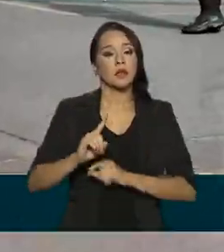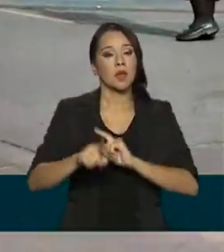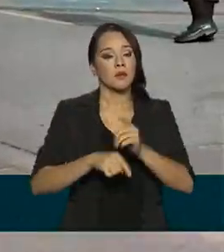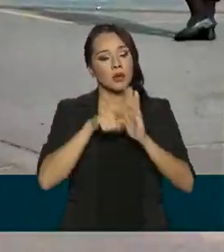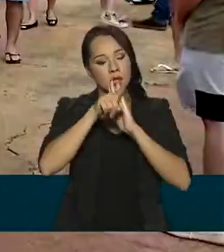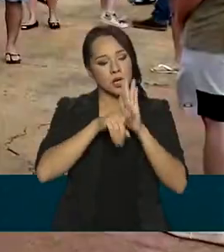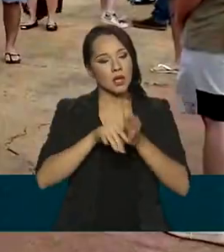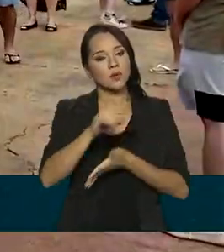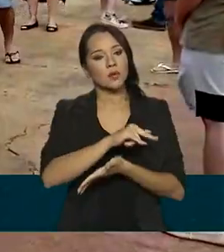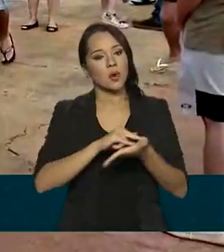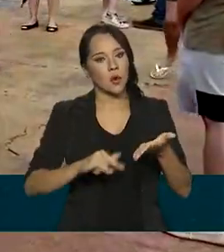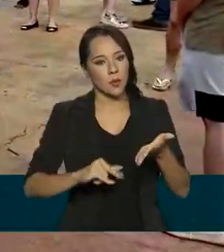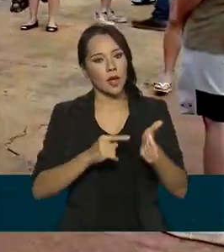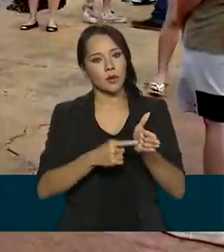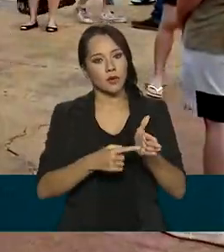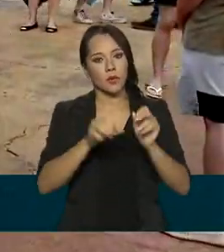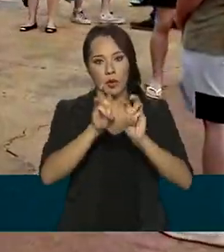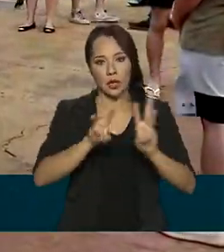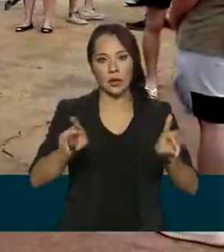após análise do documento também no portal